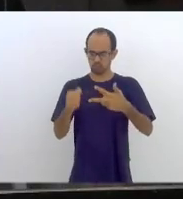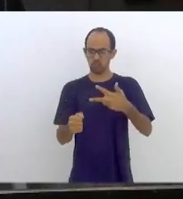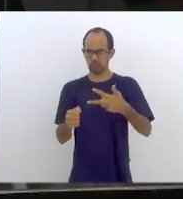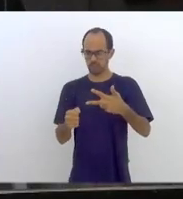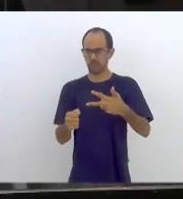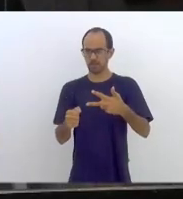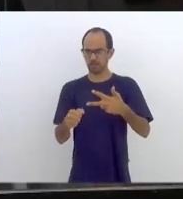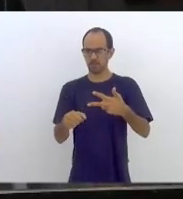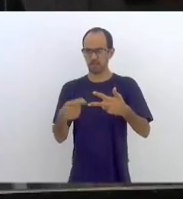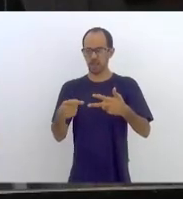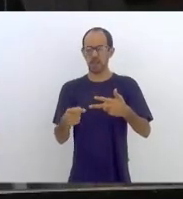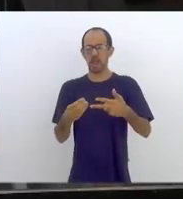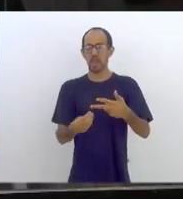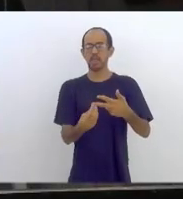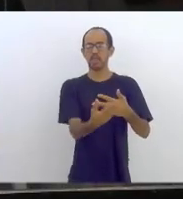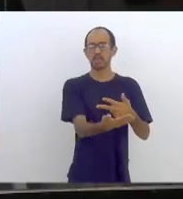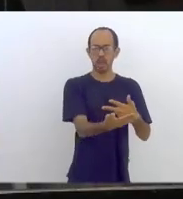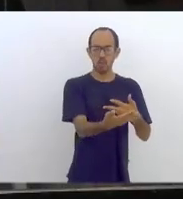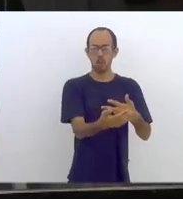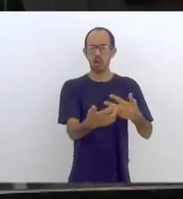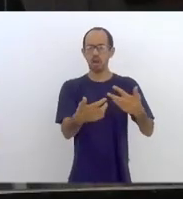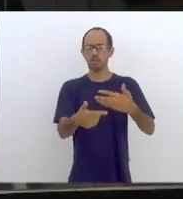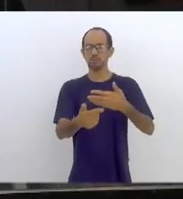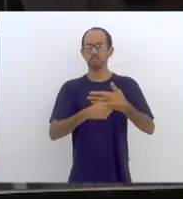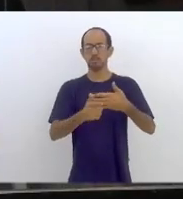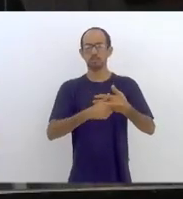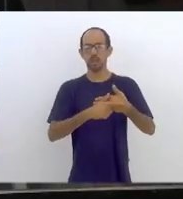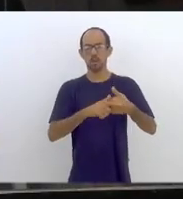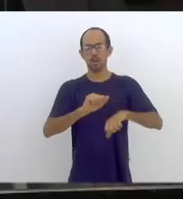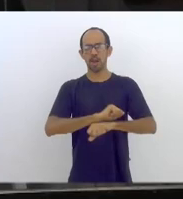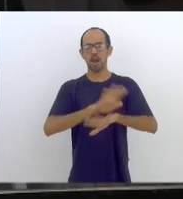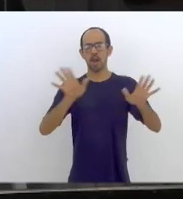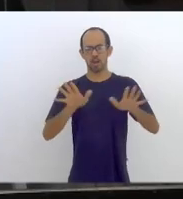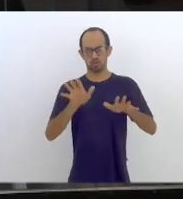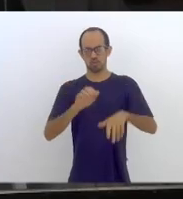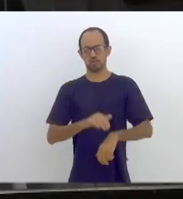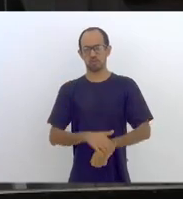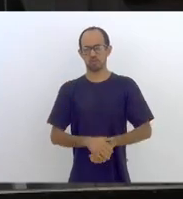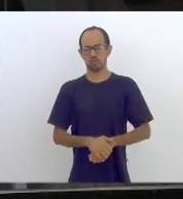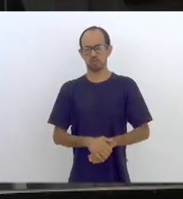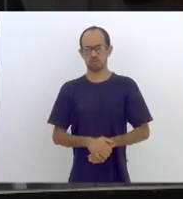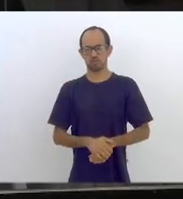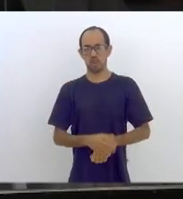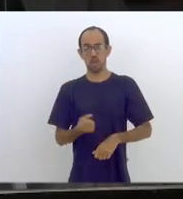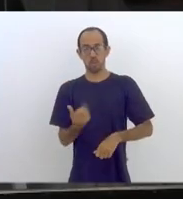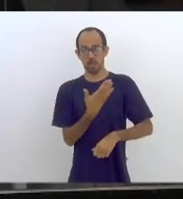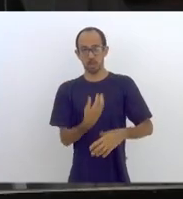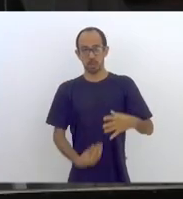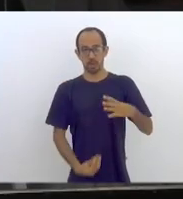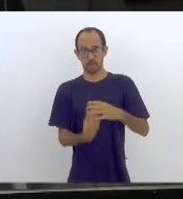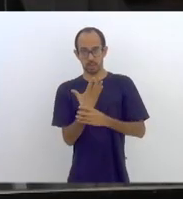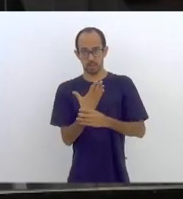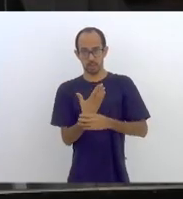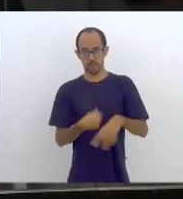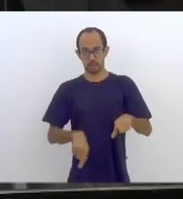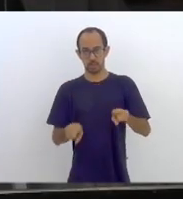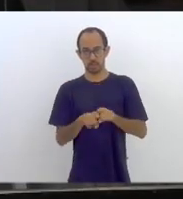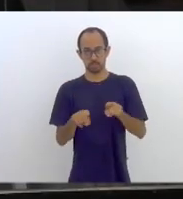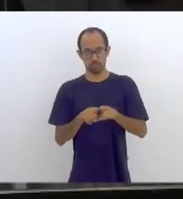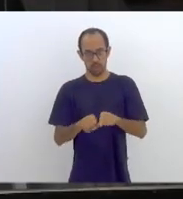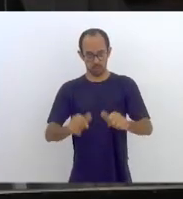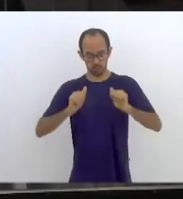atribuiu Essas funções de forma Clara e Cristalina e quando ele cria a imunidade